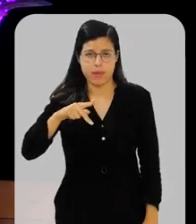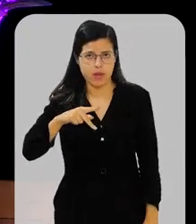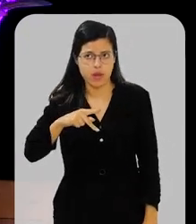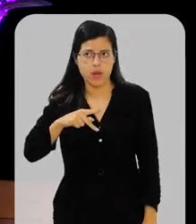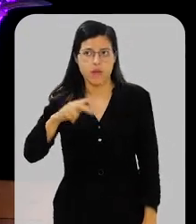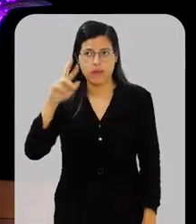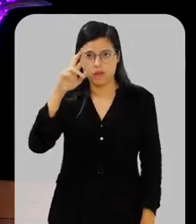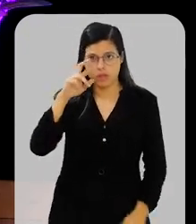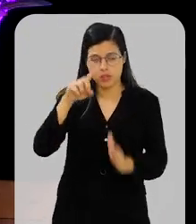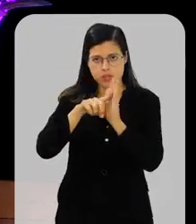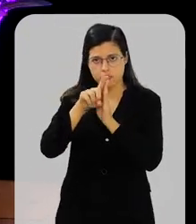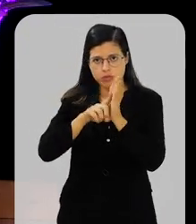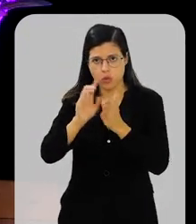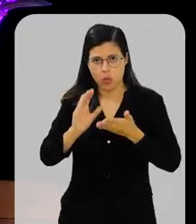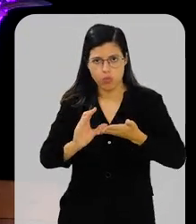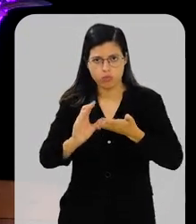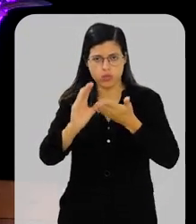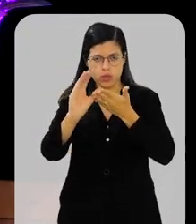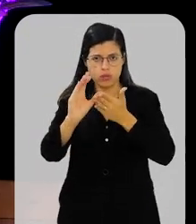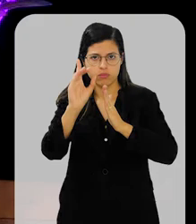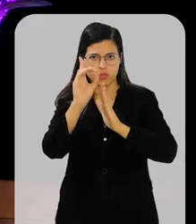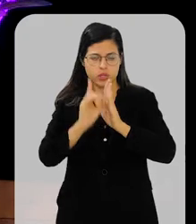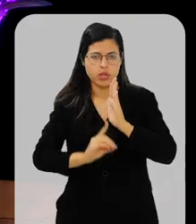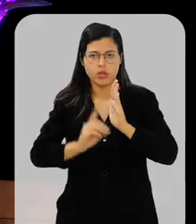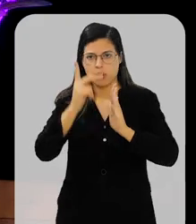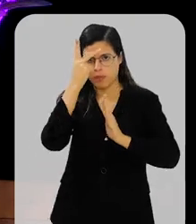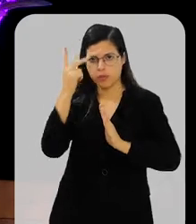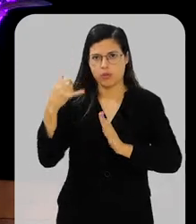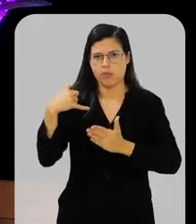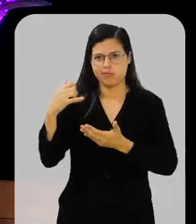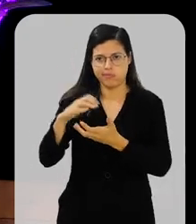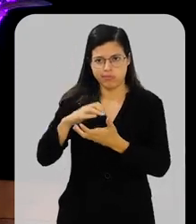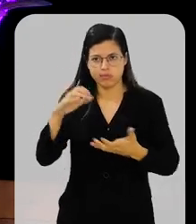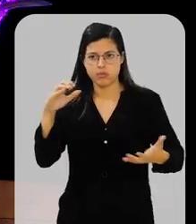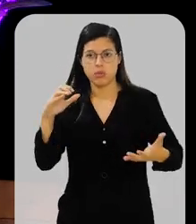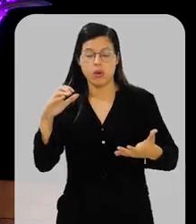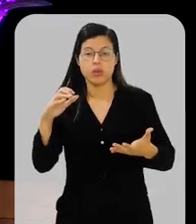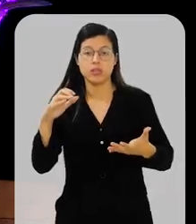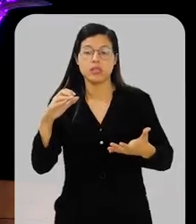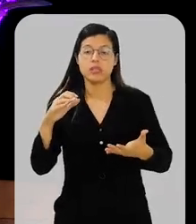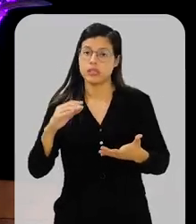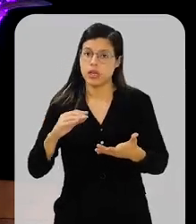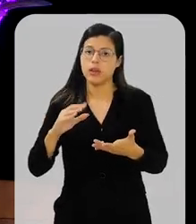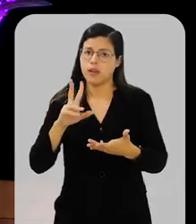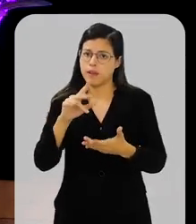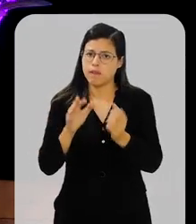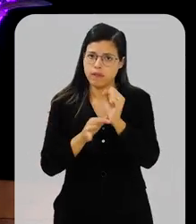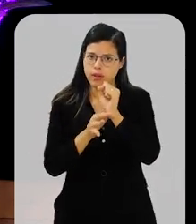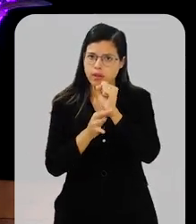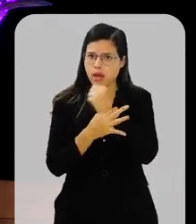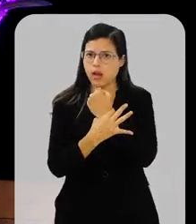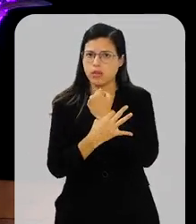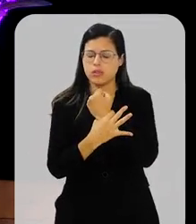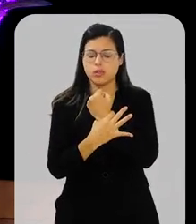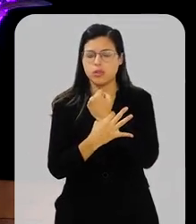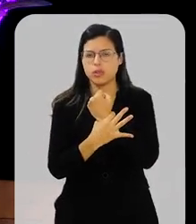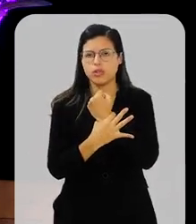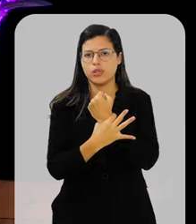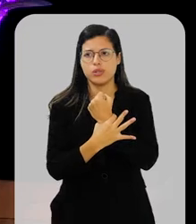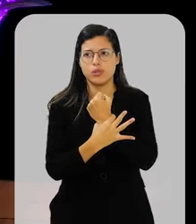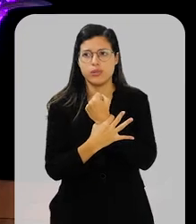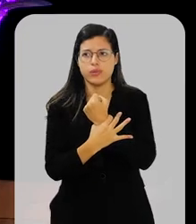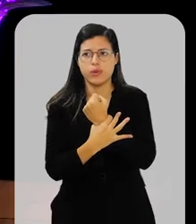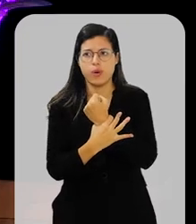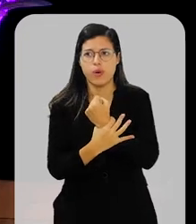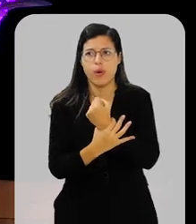Ministério Público, fiscalizados pelos Conselhos de Direitos da Pessoa Idosa, e que realmente vão garantir